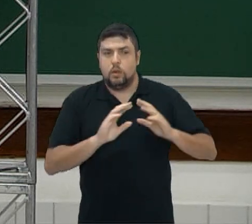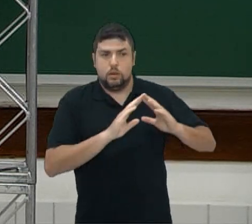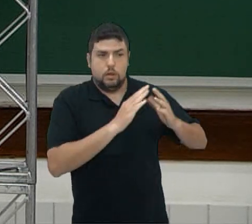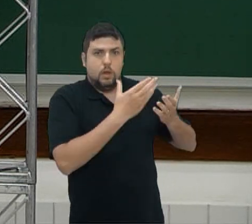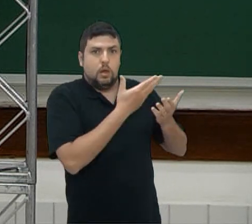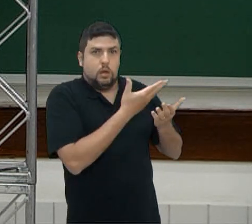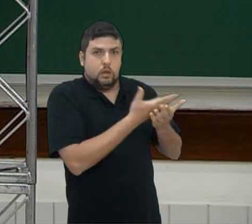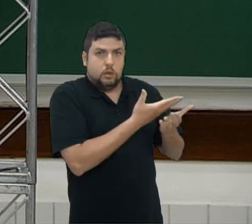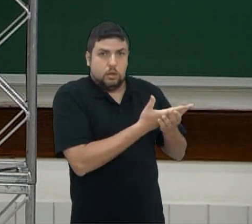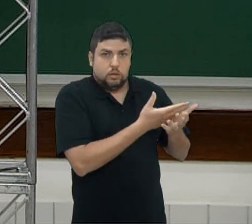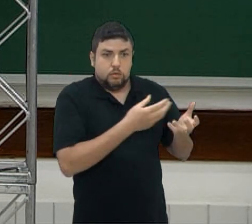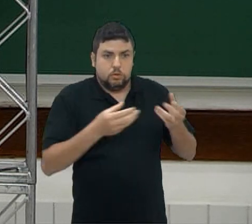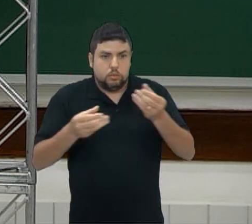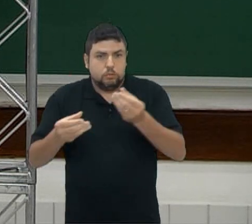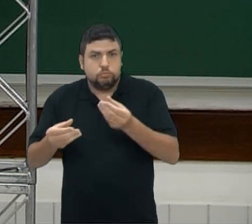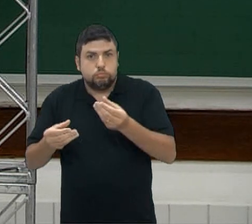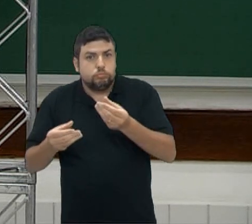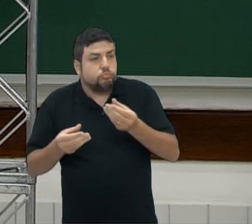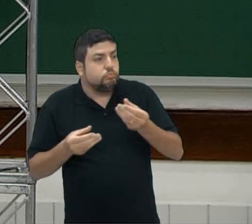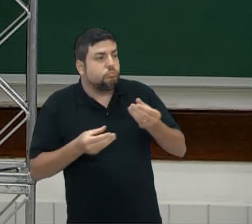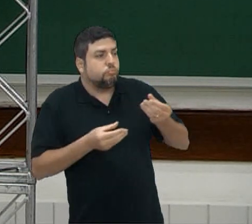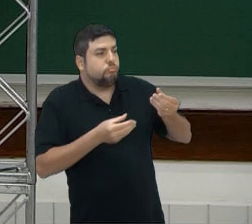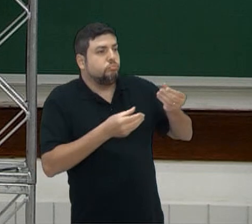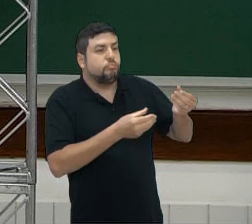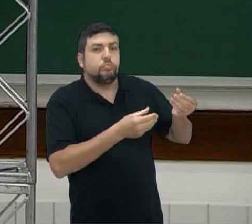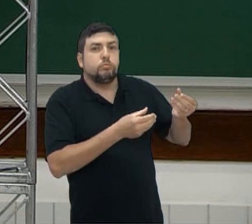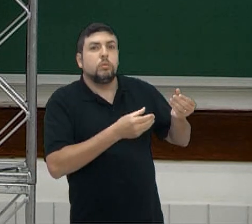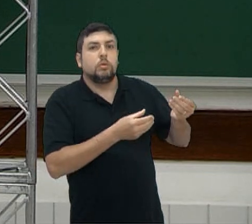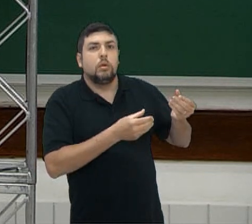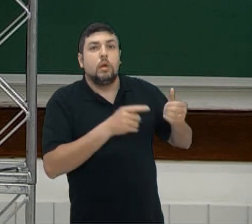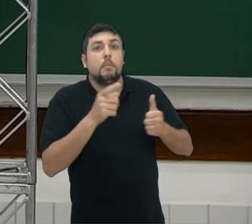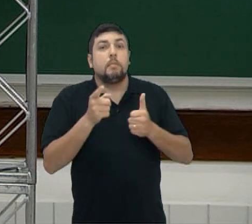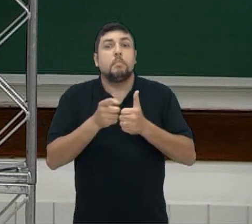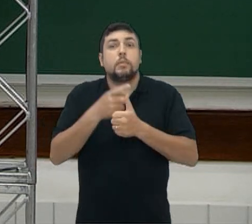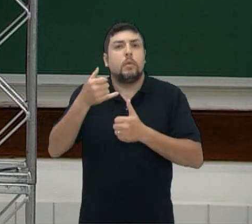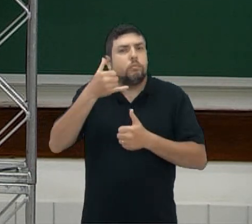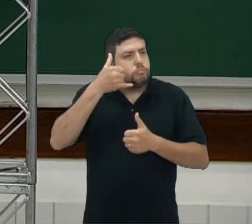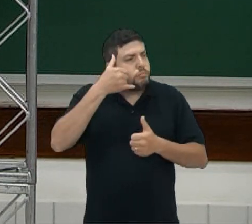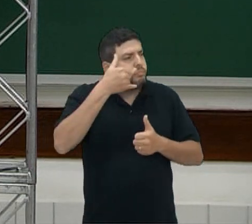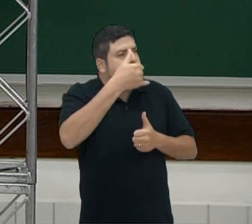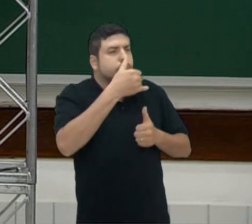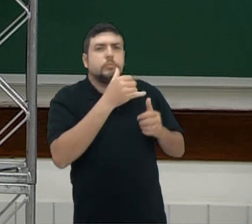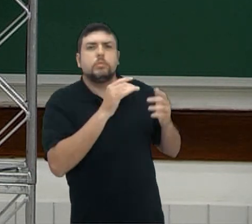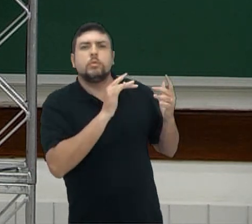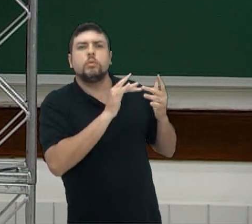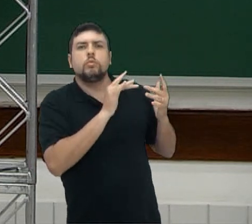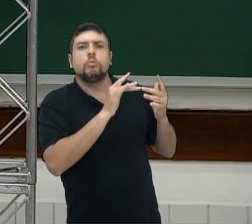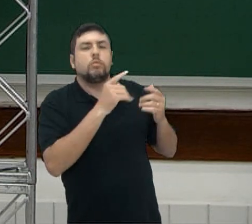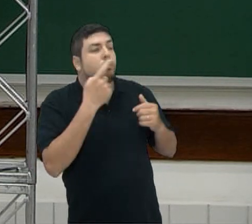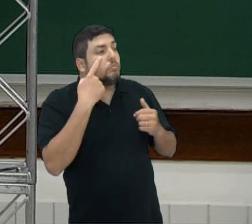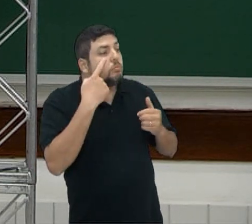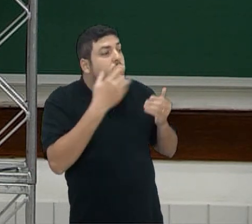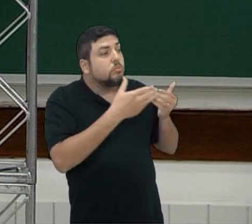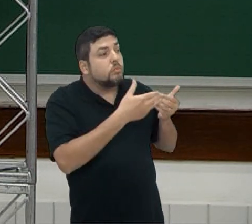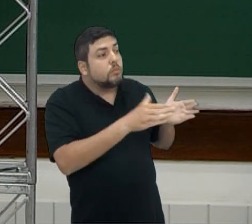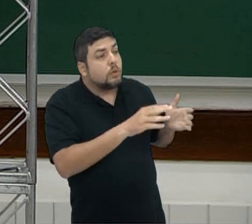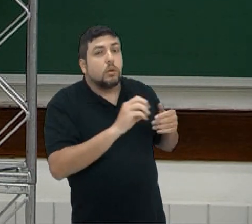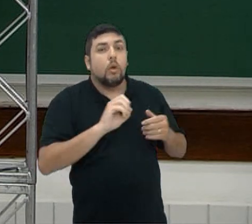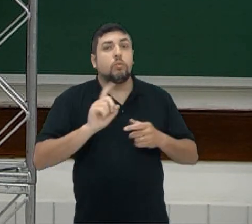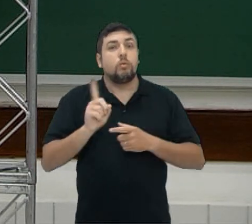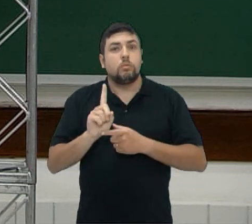escola qual dia ela vai estar aberta para você ir até a sua escola e levar as suas atividades.